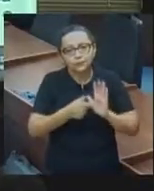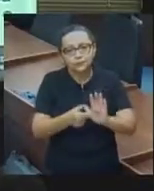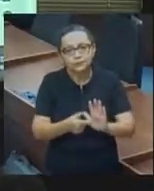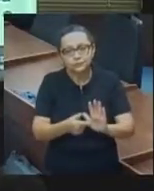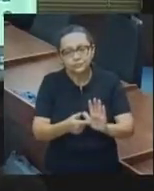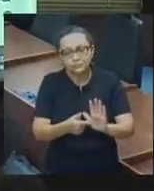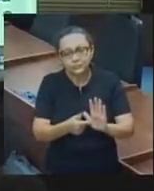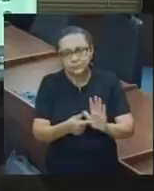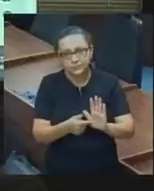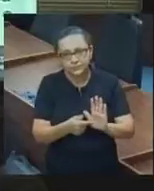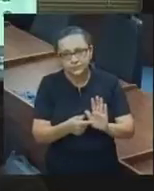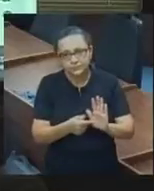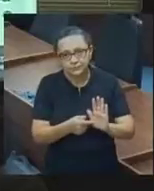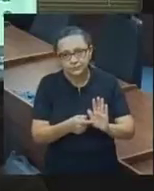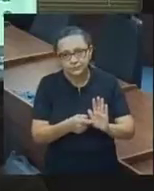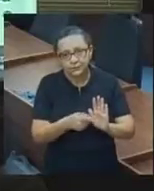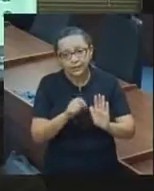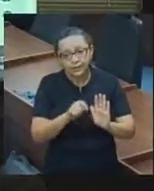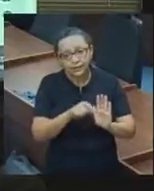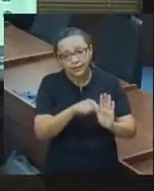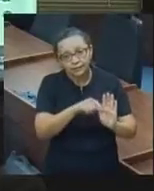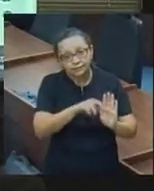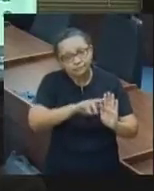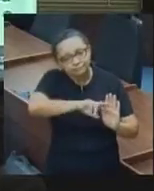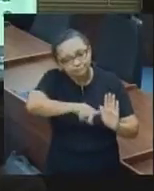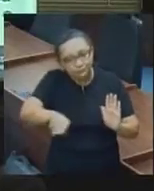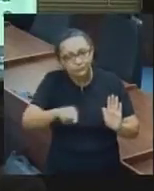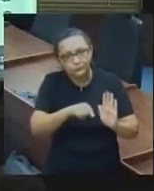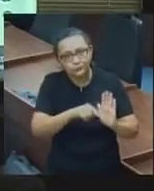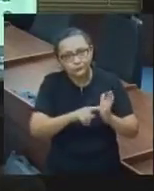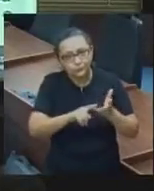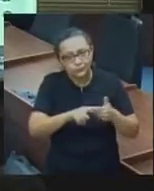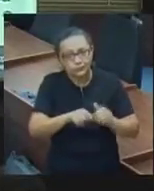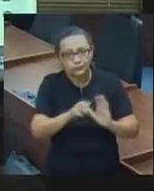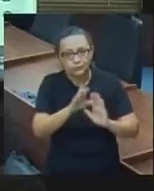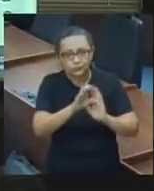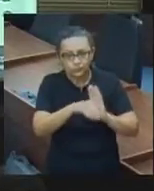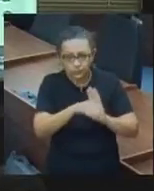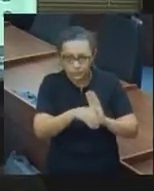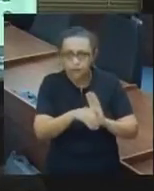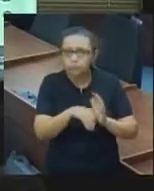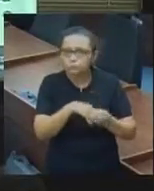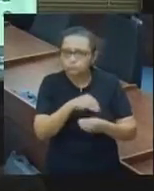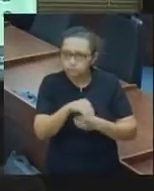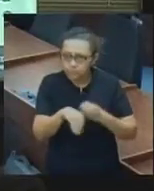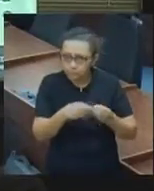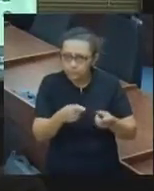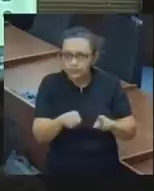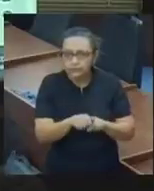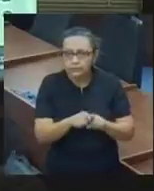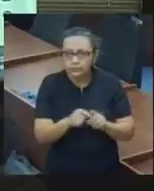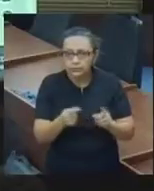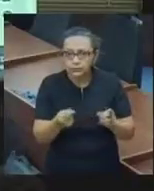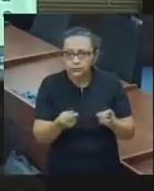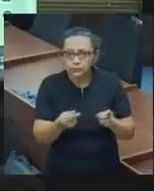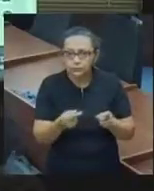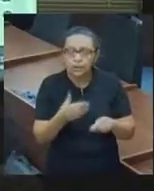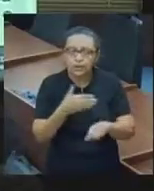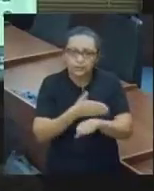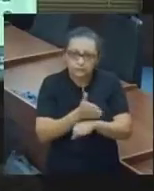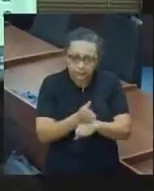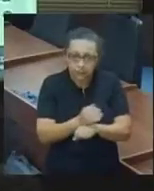que a esses conceitos eles envolvem tudo e é a acessibilidade